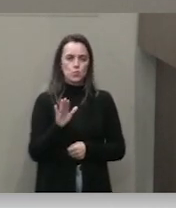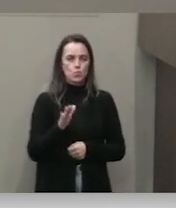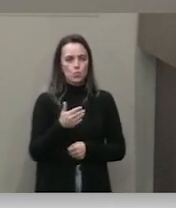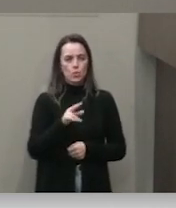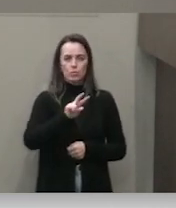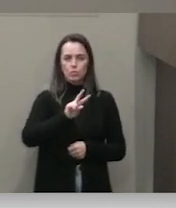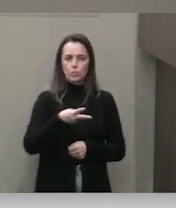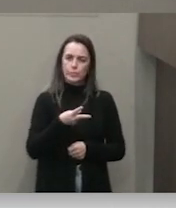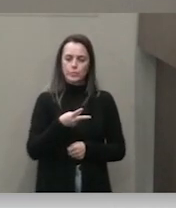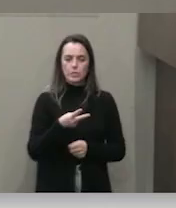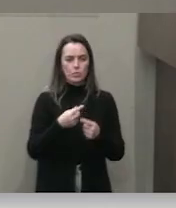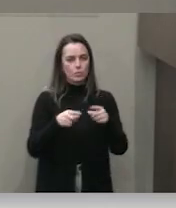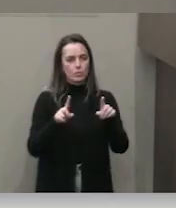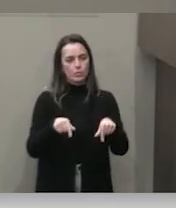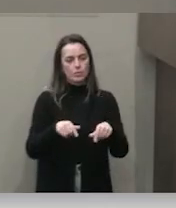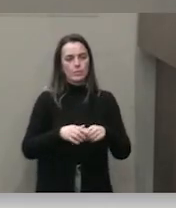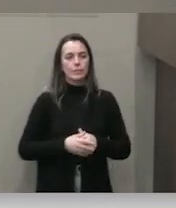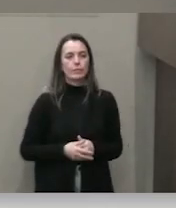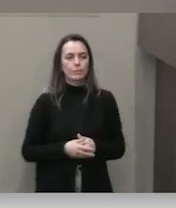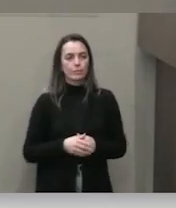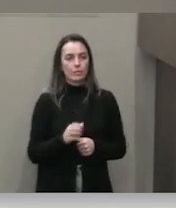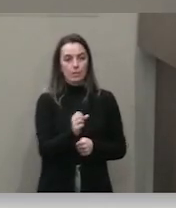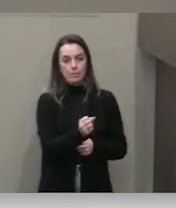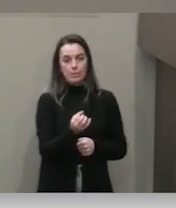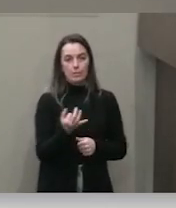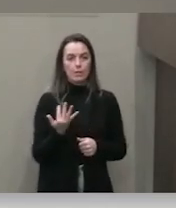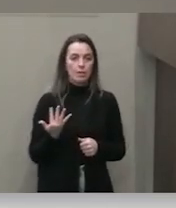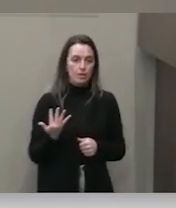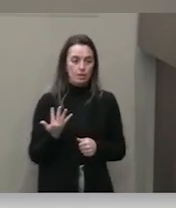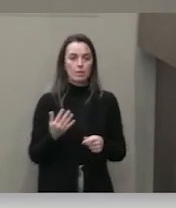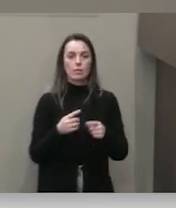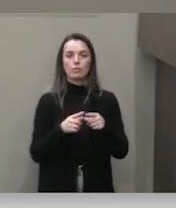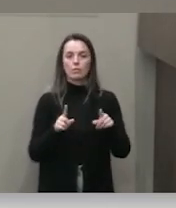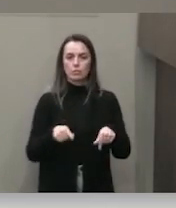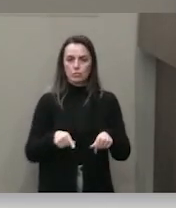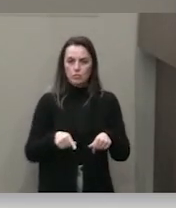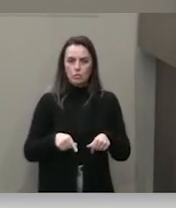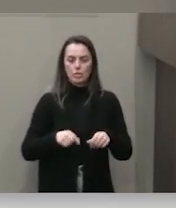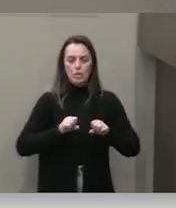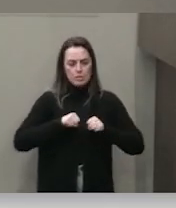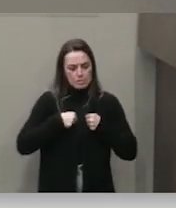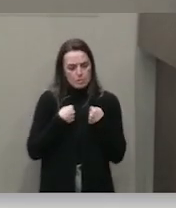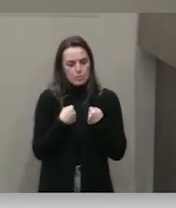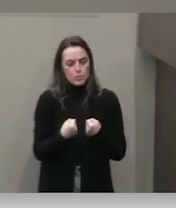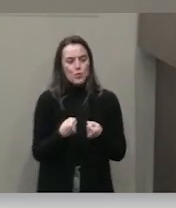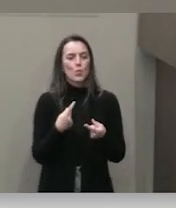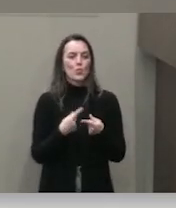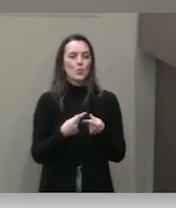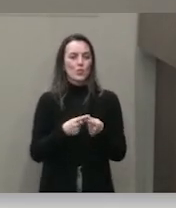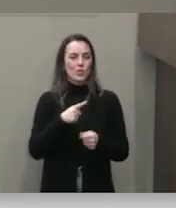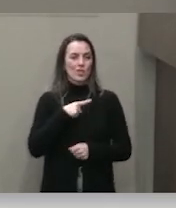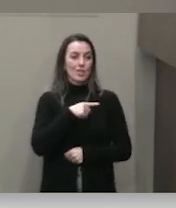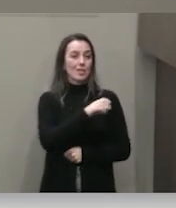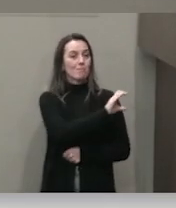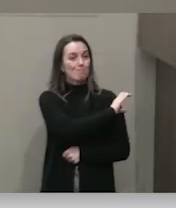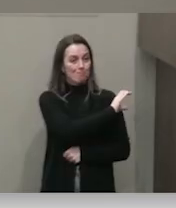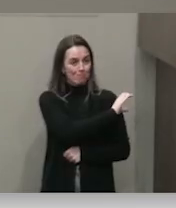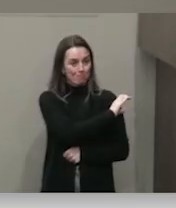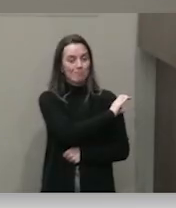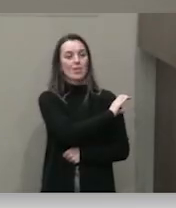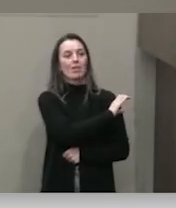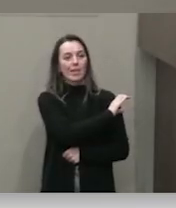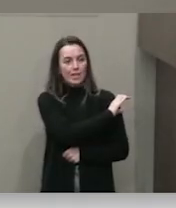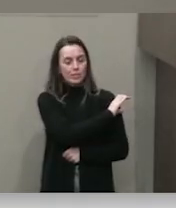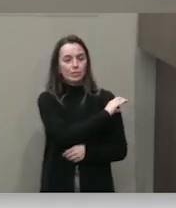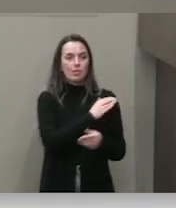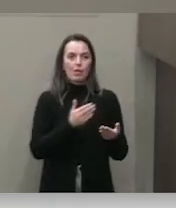2.000 colaboradores, e muitos colaboradores se empenham, se dedicam, se trabalham por causa da creche. E isso é uma